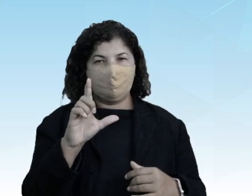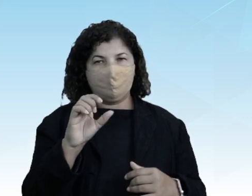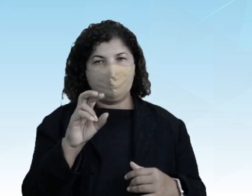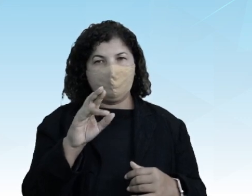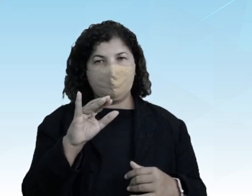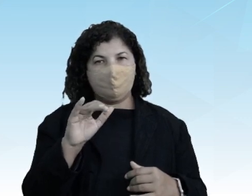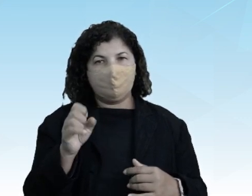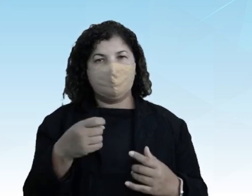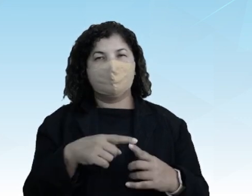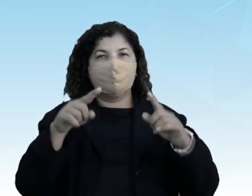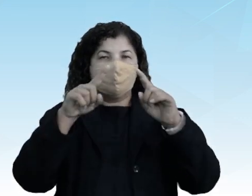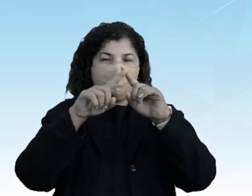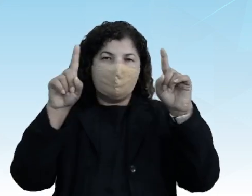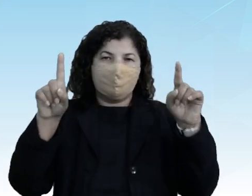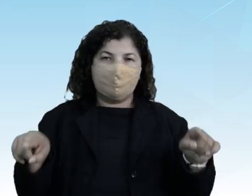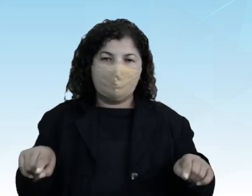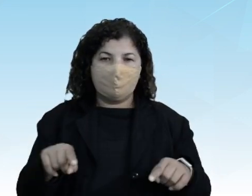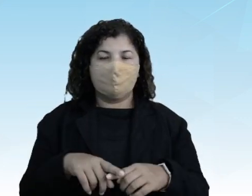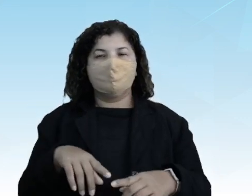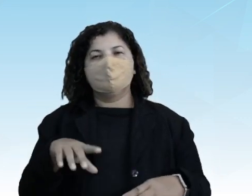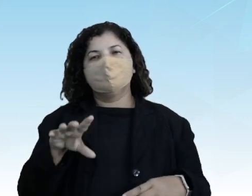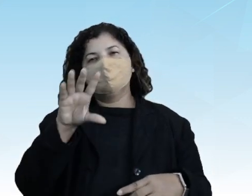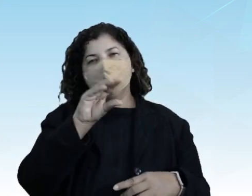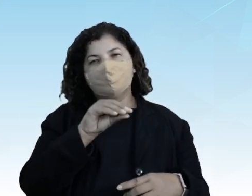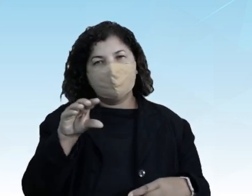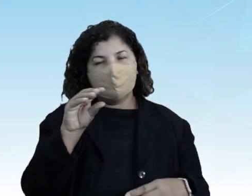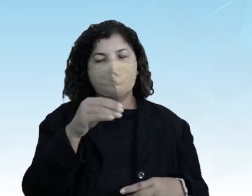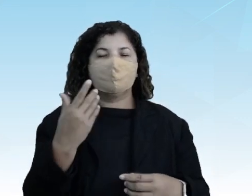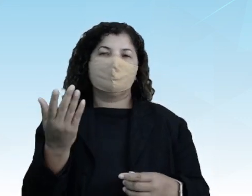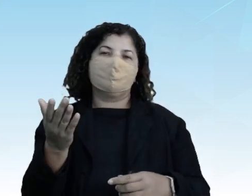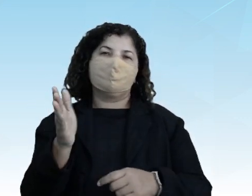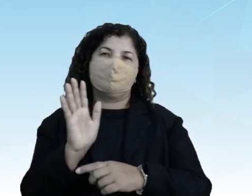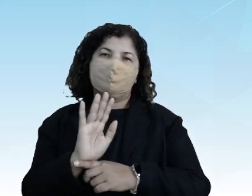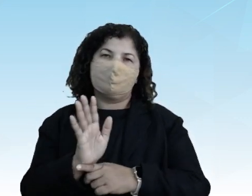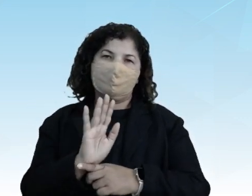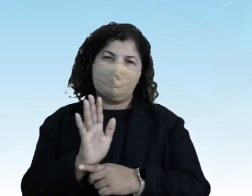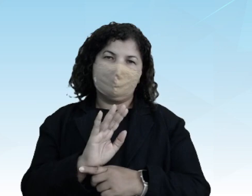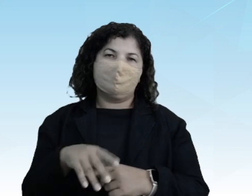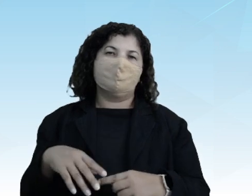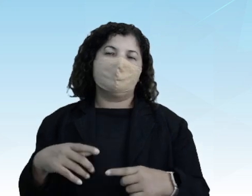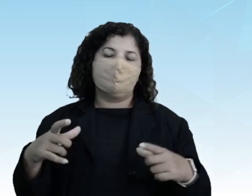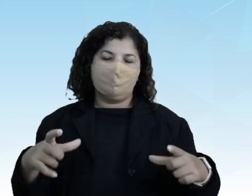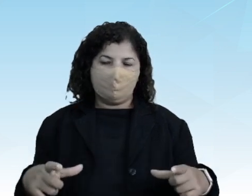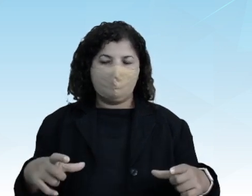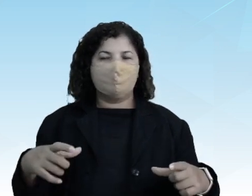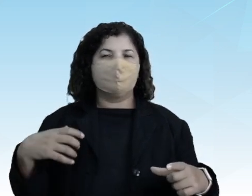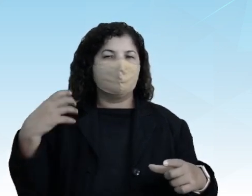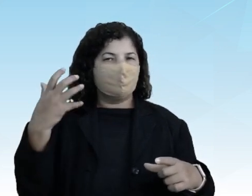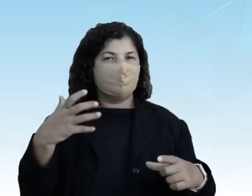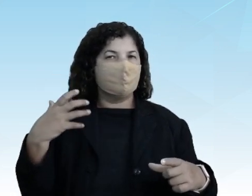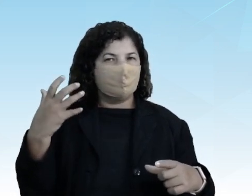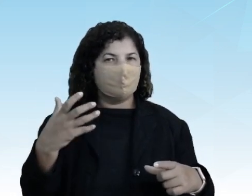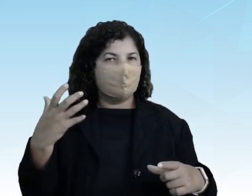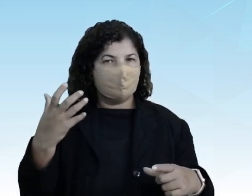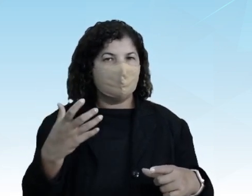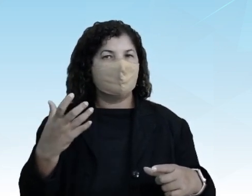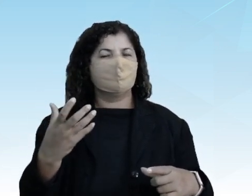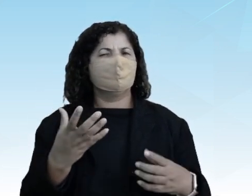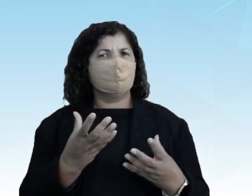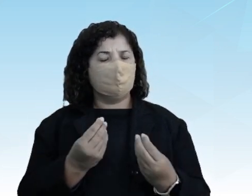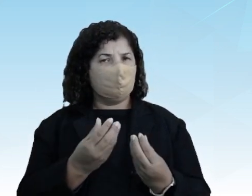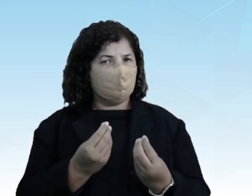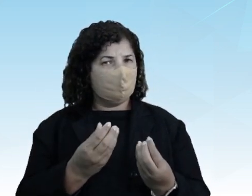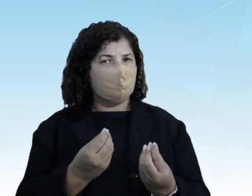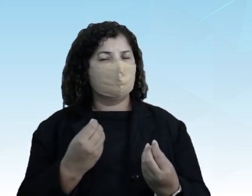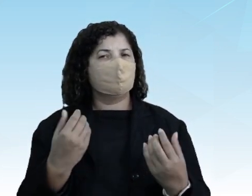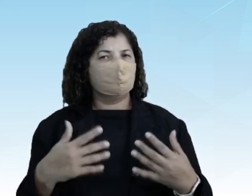né? Relatos orais, filmes, discos, né? Fonográficos, entre outras fontes. Então, nós já